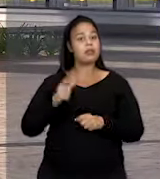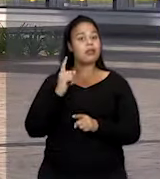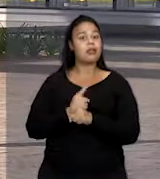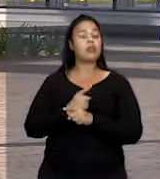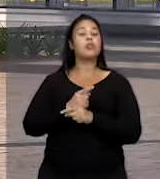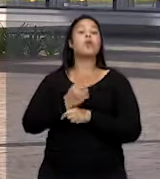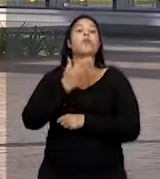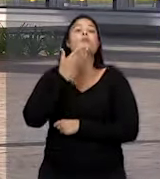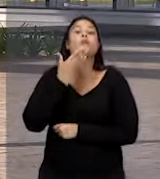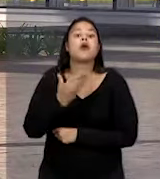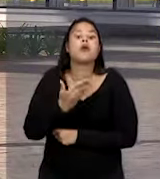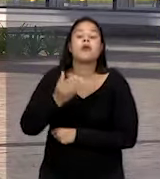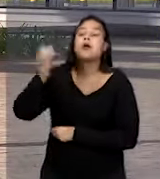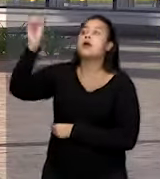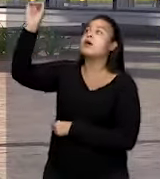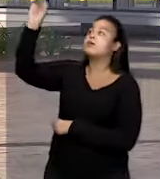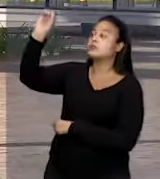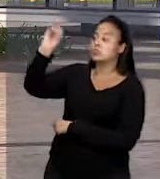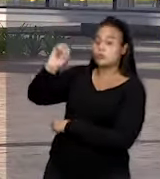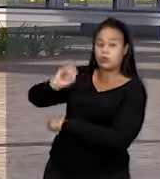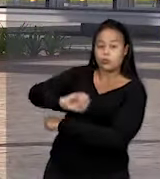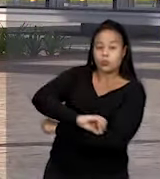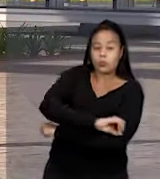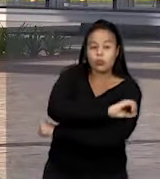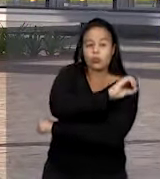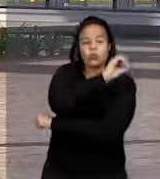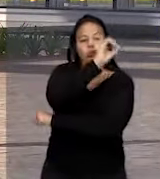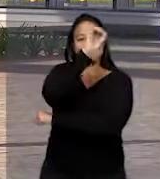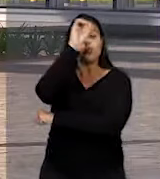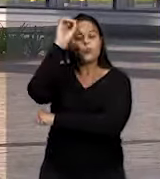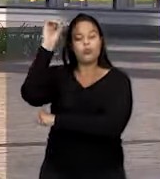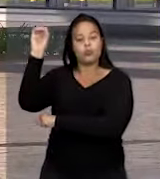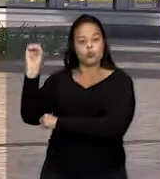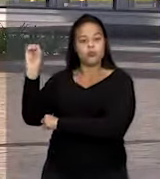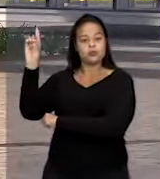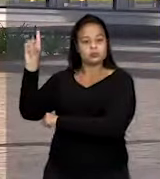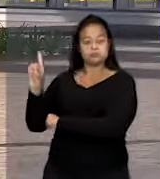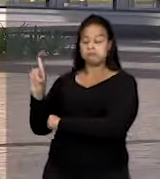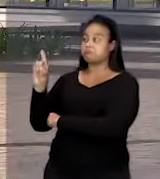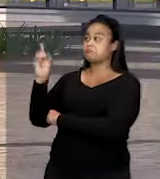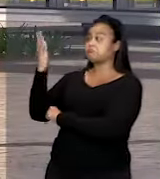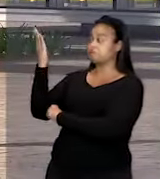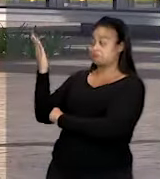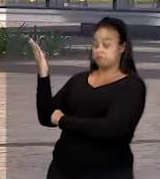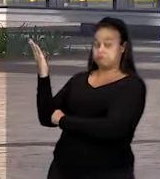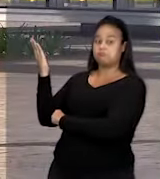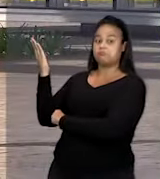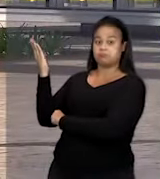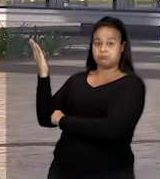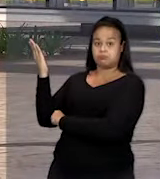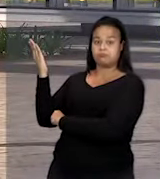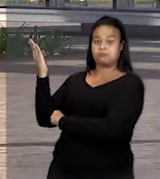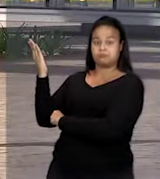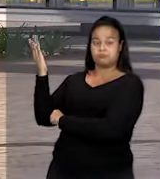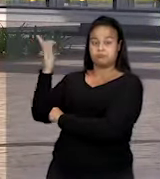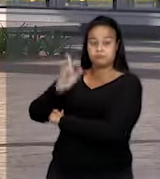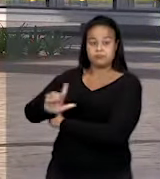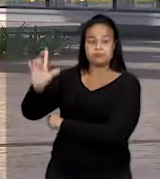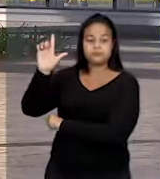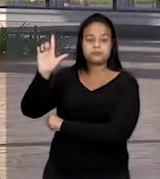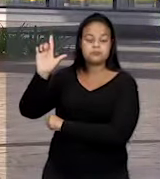o lado para onde o Sol nasce e virar o seu braço direito para ele. Assim, direita será